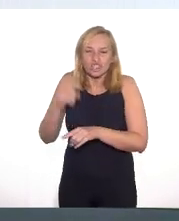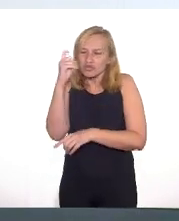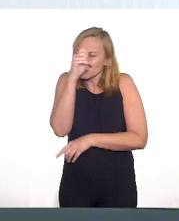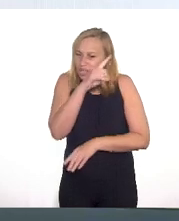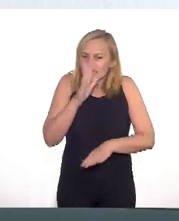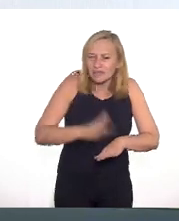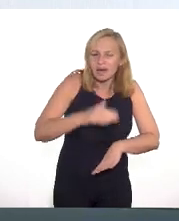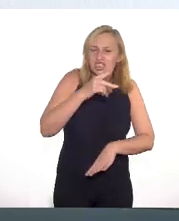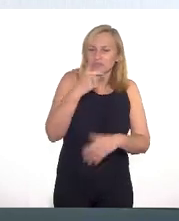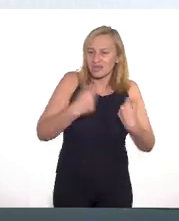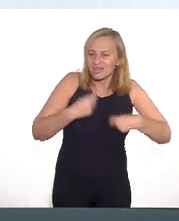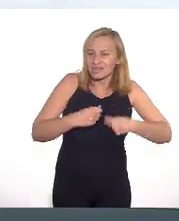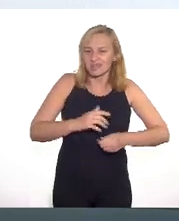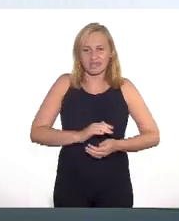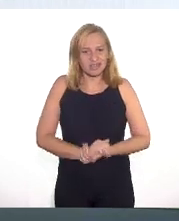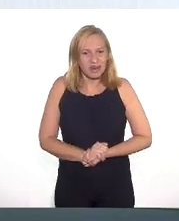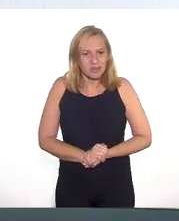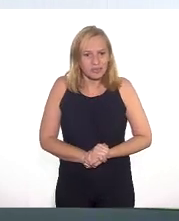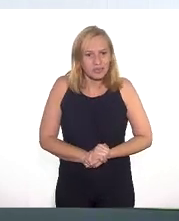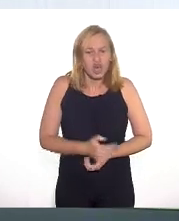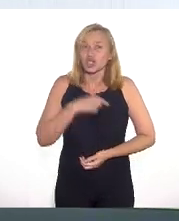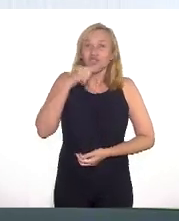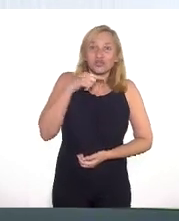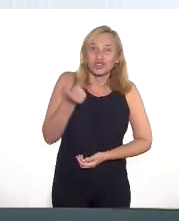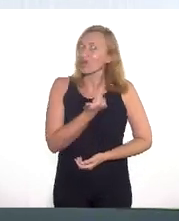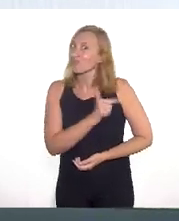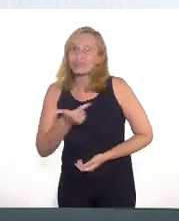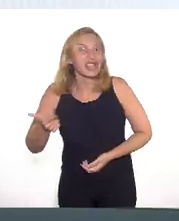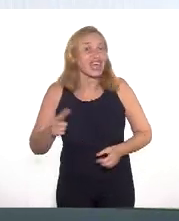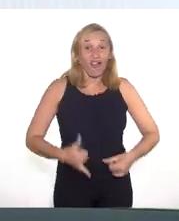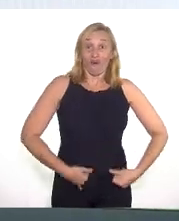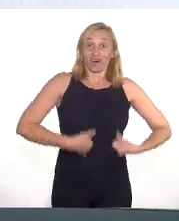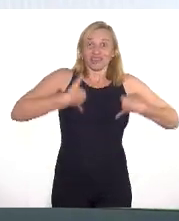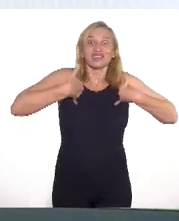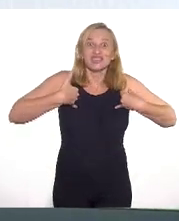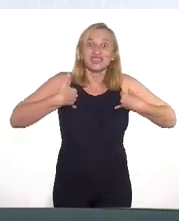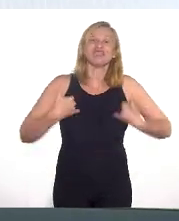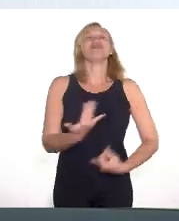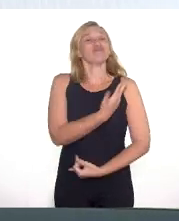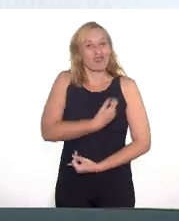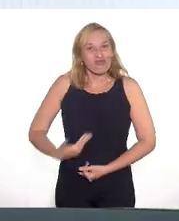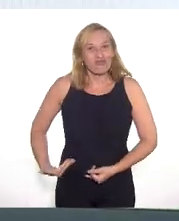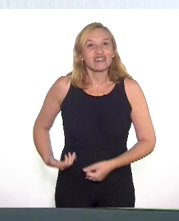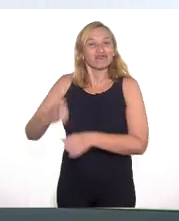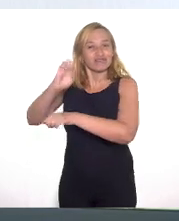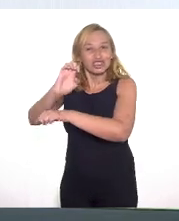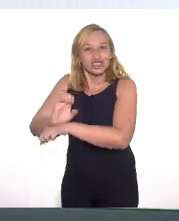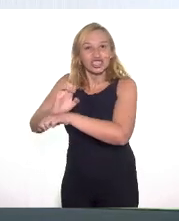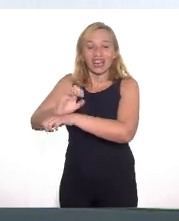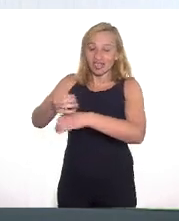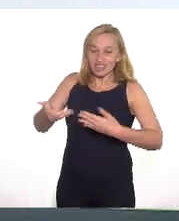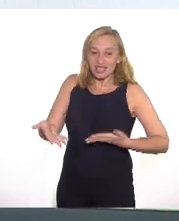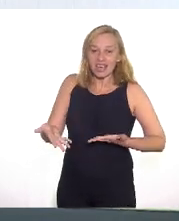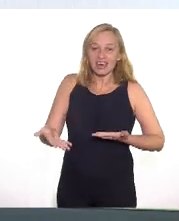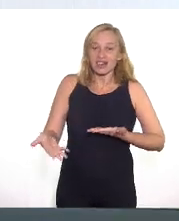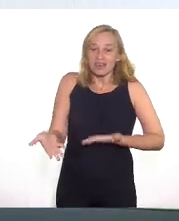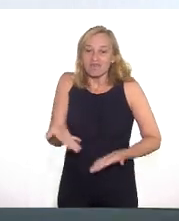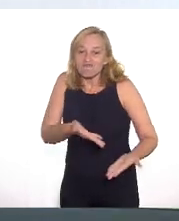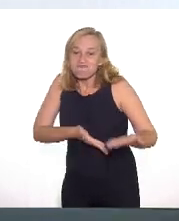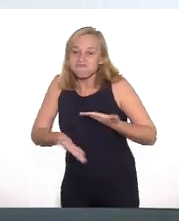mais precisa. Eu não tenho dúvida que isso é um orgulho para o governo do Estado, essa parceria com a